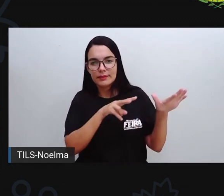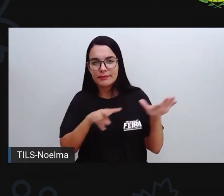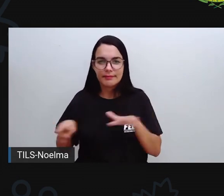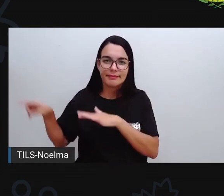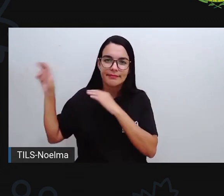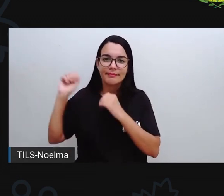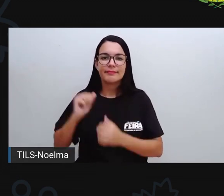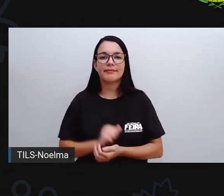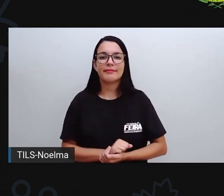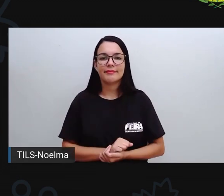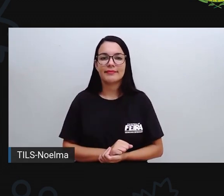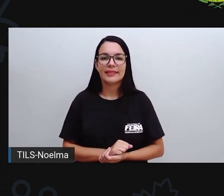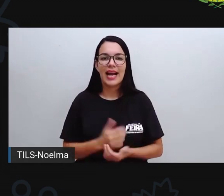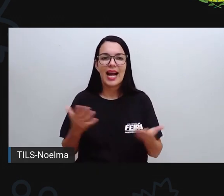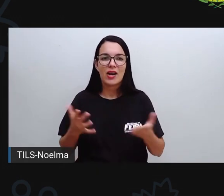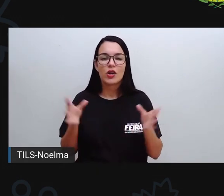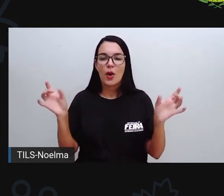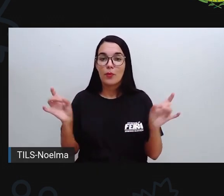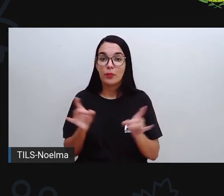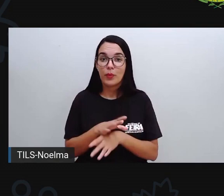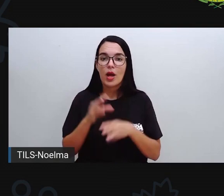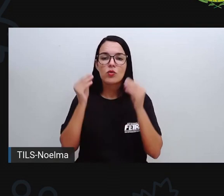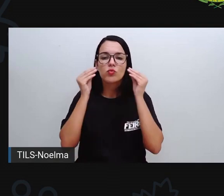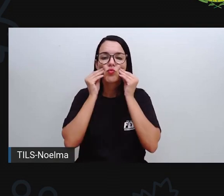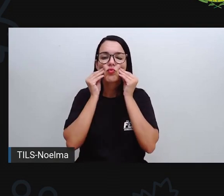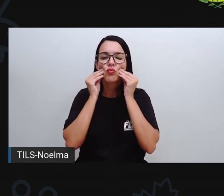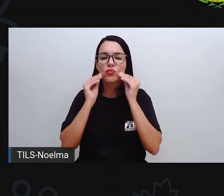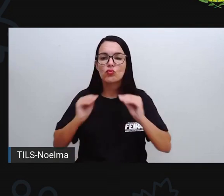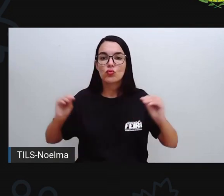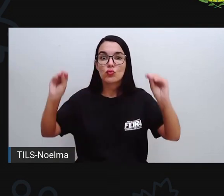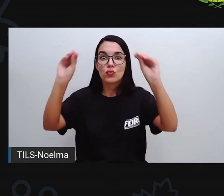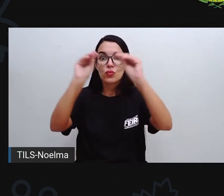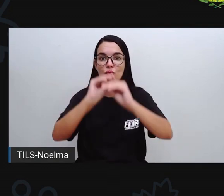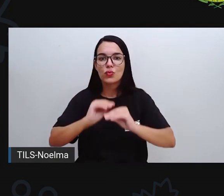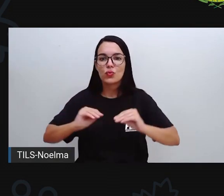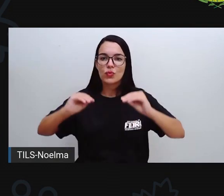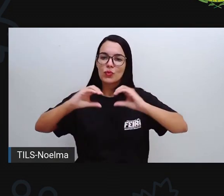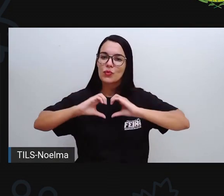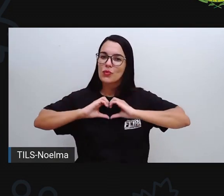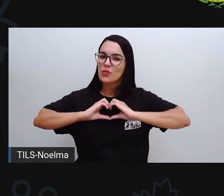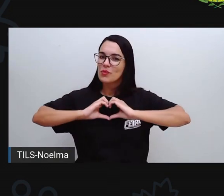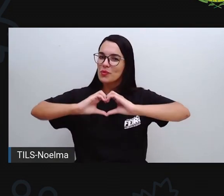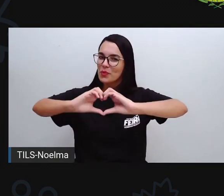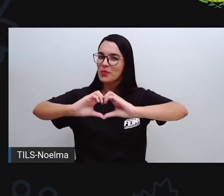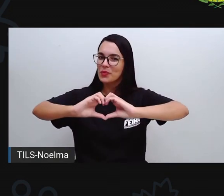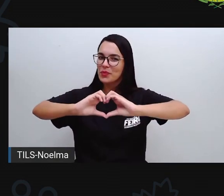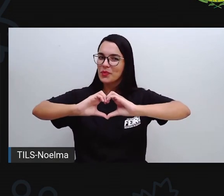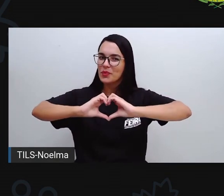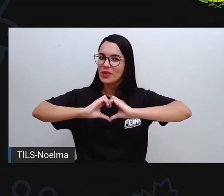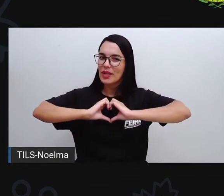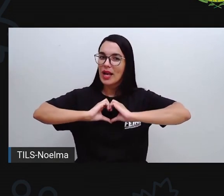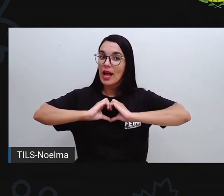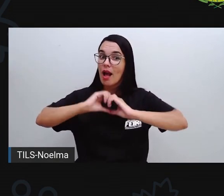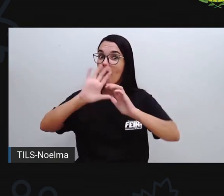ano, certo? Eu vou ficando por aqui. Um beijo enorme no coração de cada um de vocês.